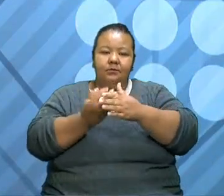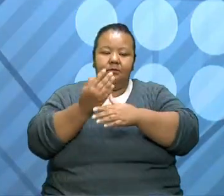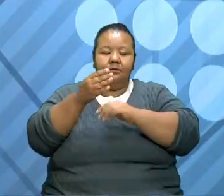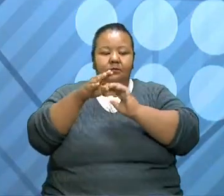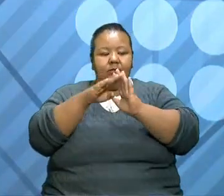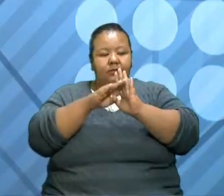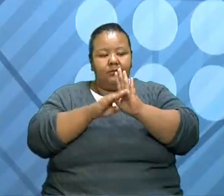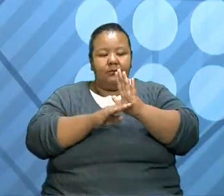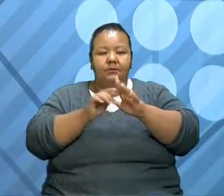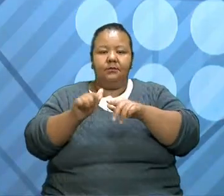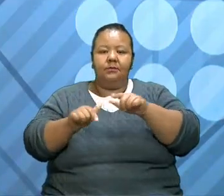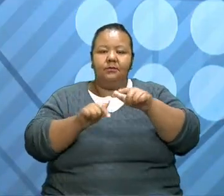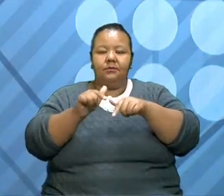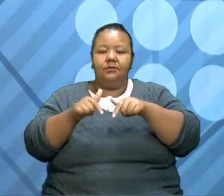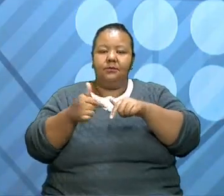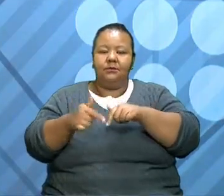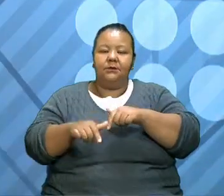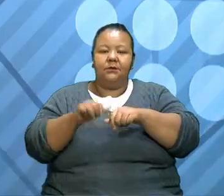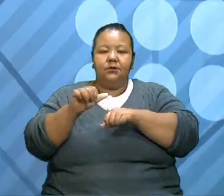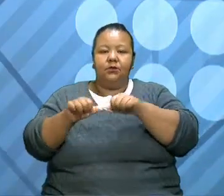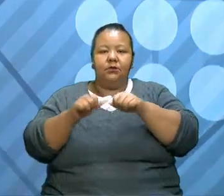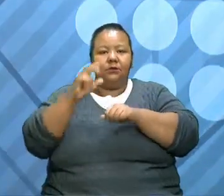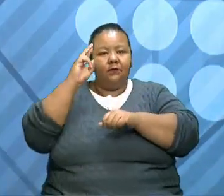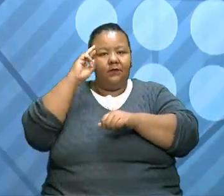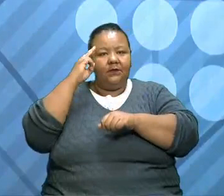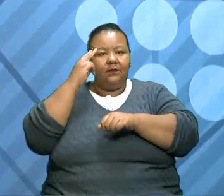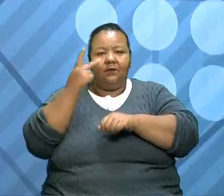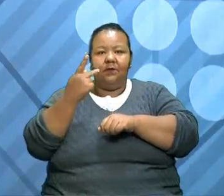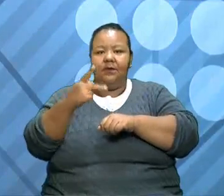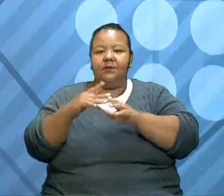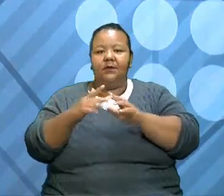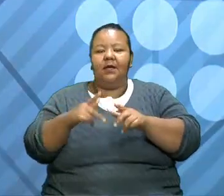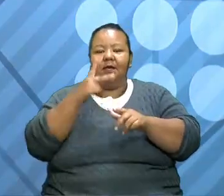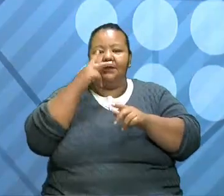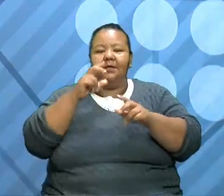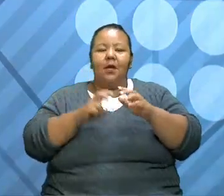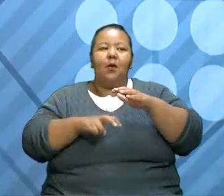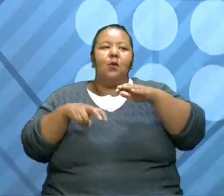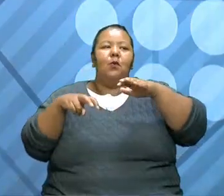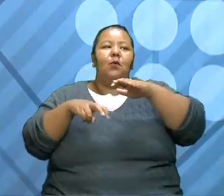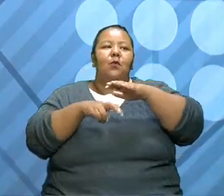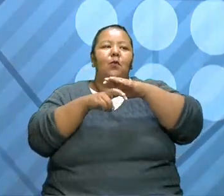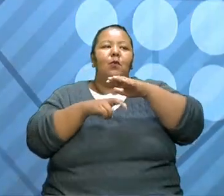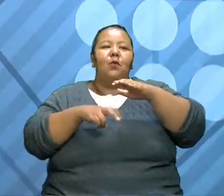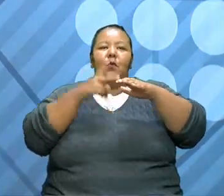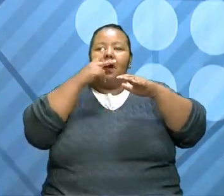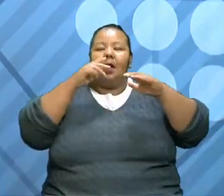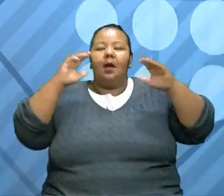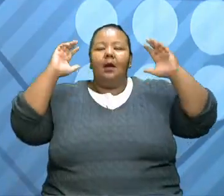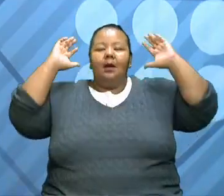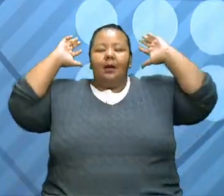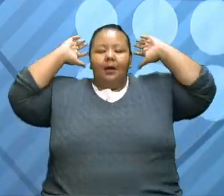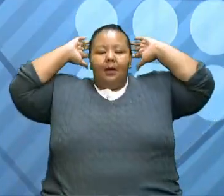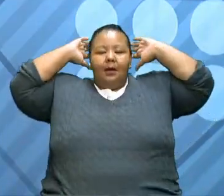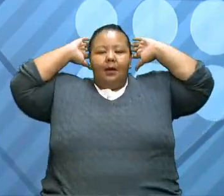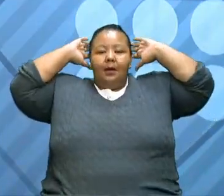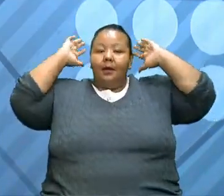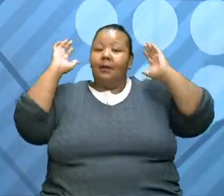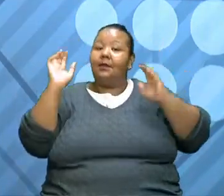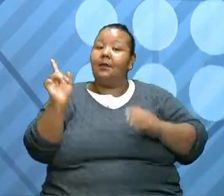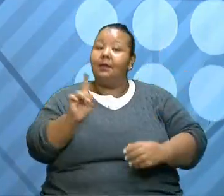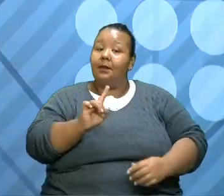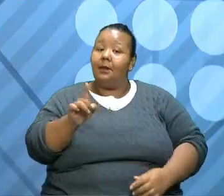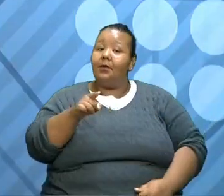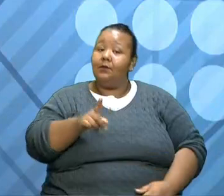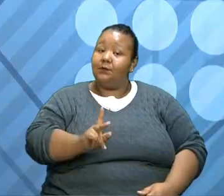trabalho flexível, mas não é para você ficar lá na sua casa assim, ai, estou tranquilo, estou de boa. Não, não é nesse sentido. Você vai